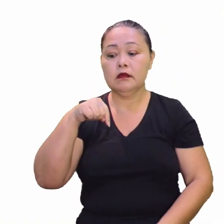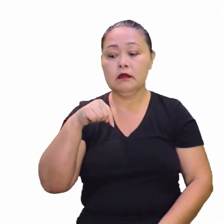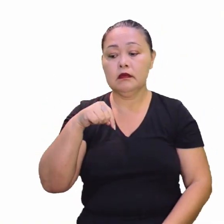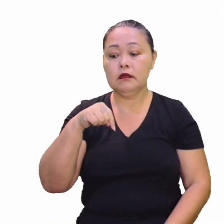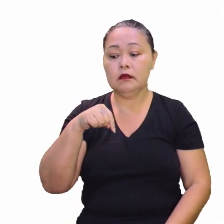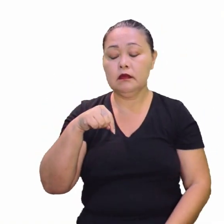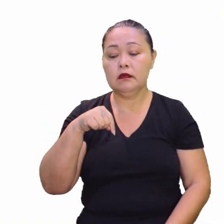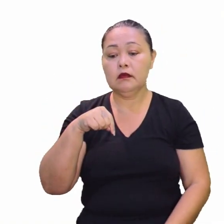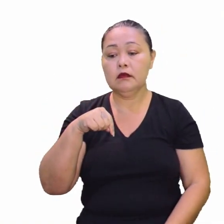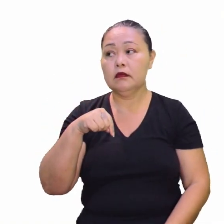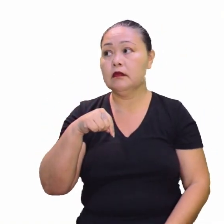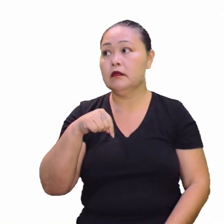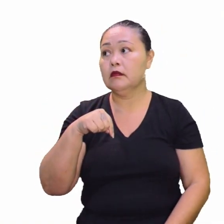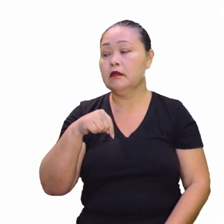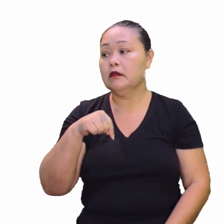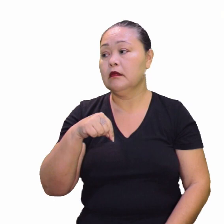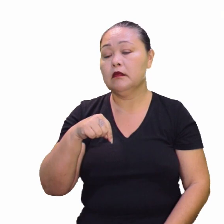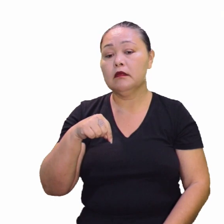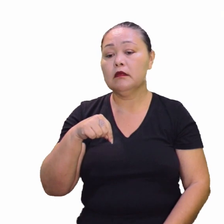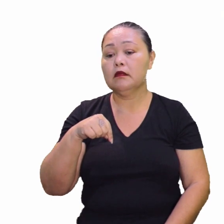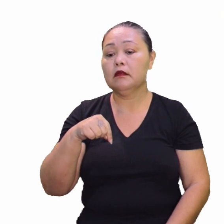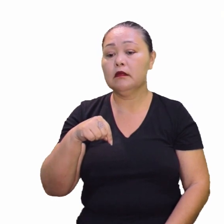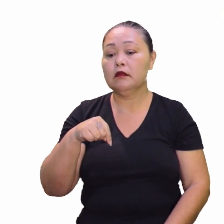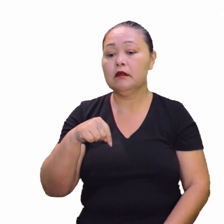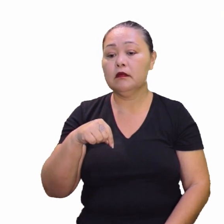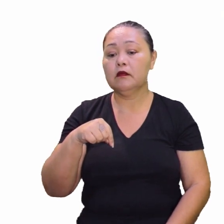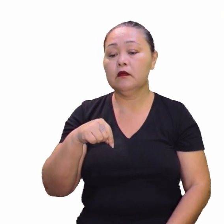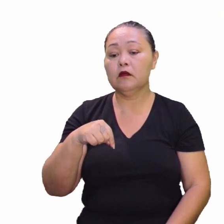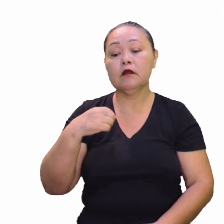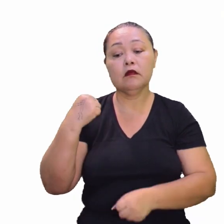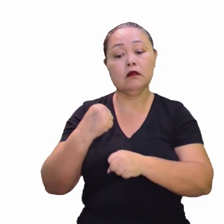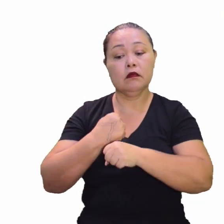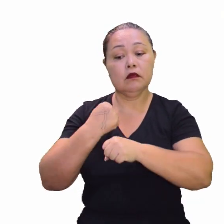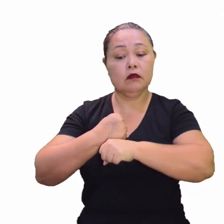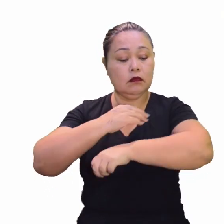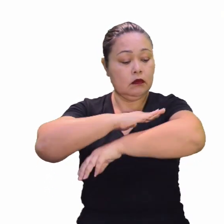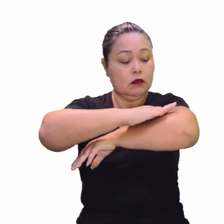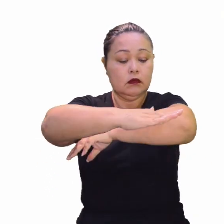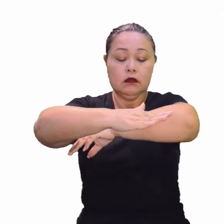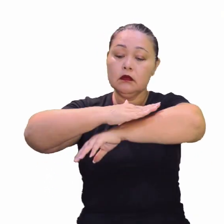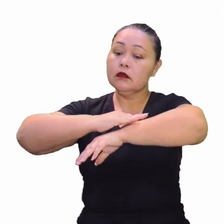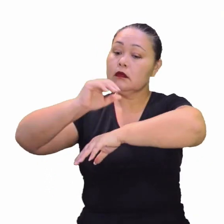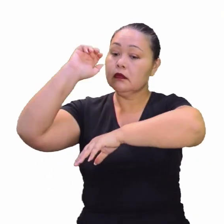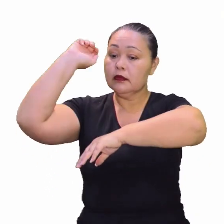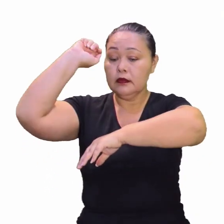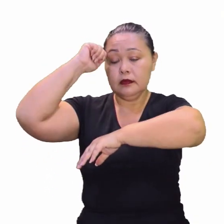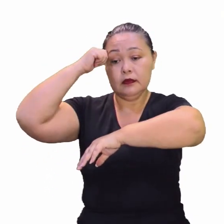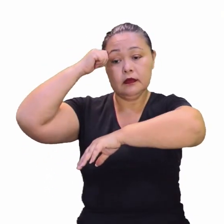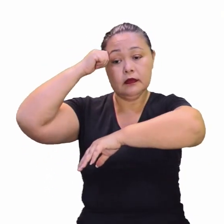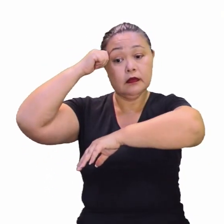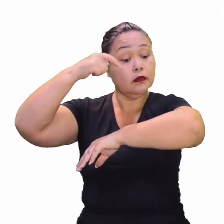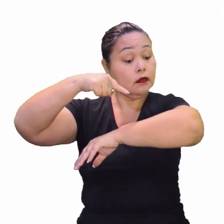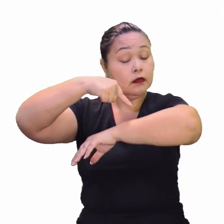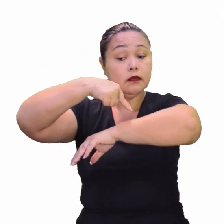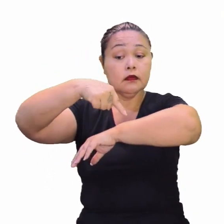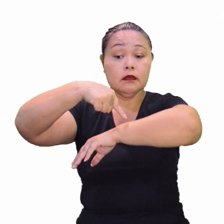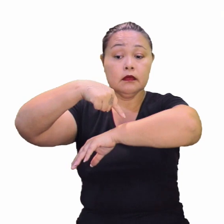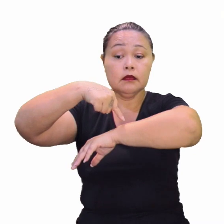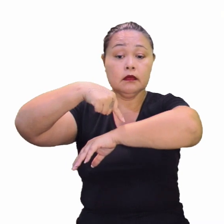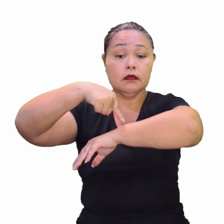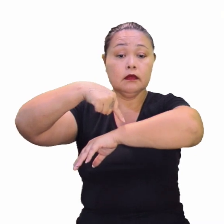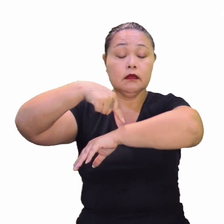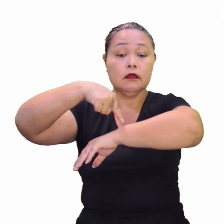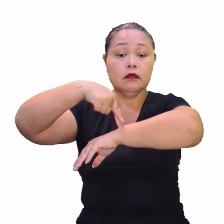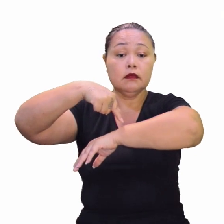ocasionam através desta construção dessas estradas, que vai